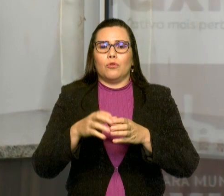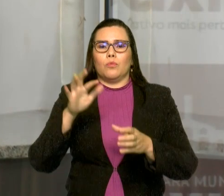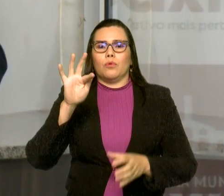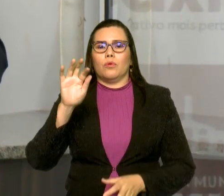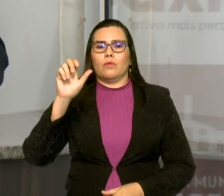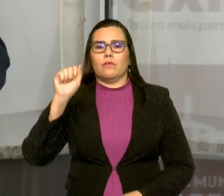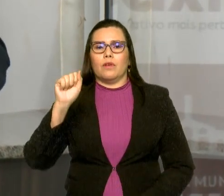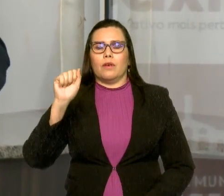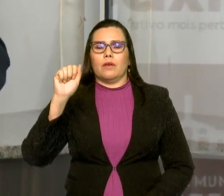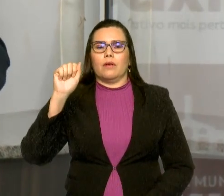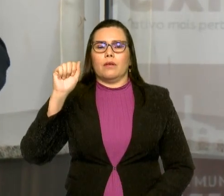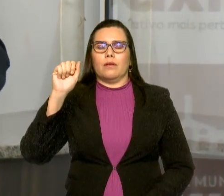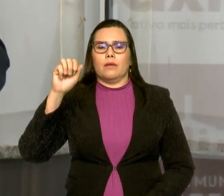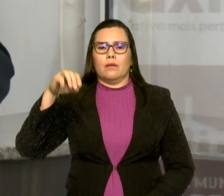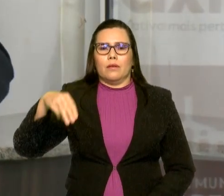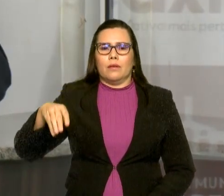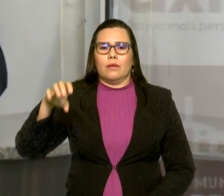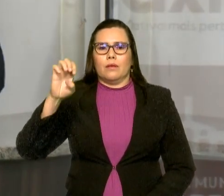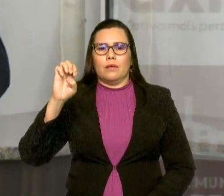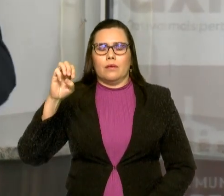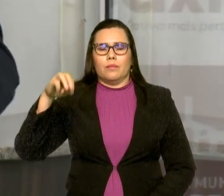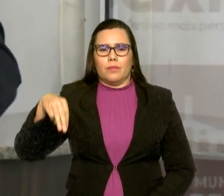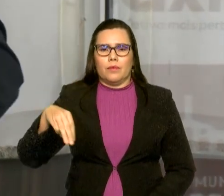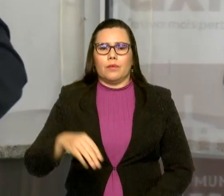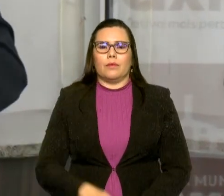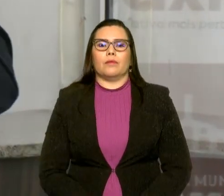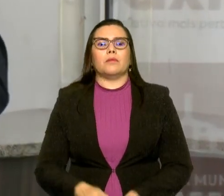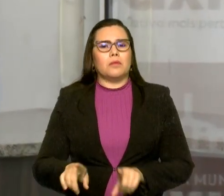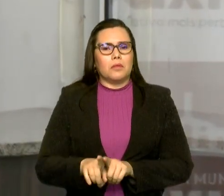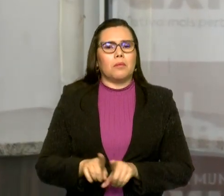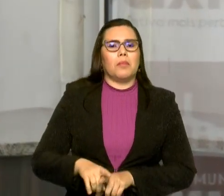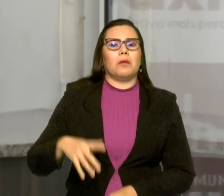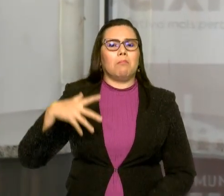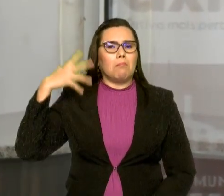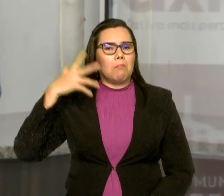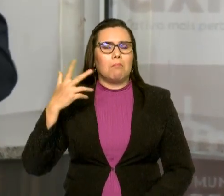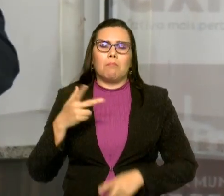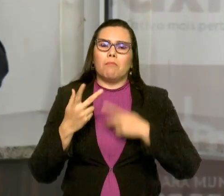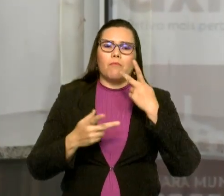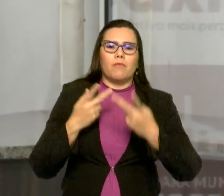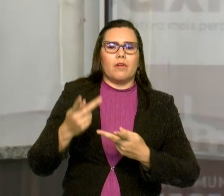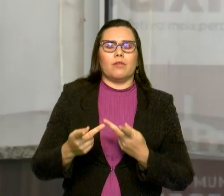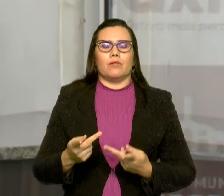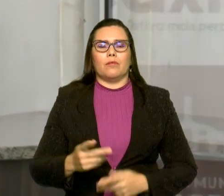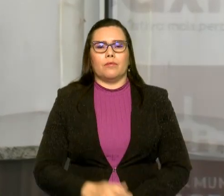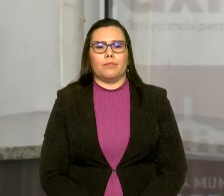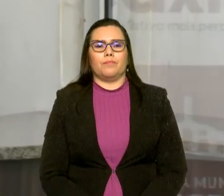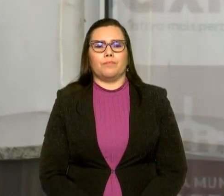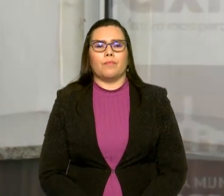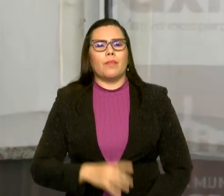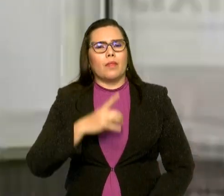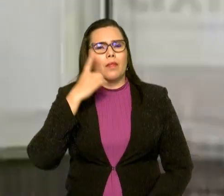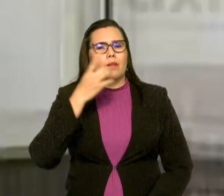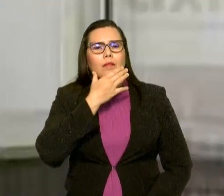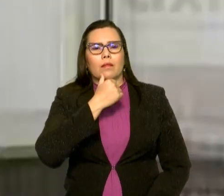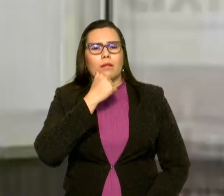se pronunciou há pouco, tratando das questões do Maranhão. Senhoras e senhores